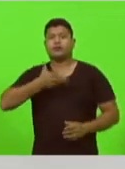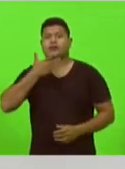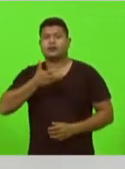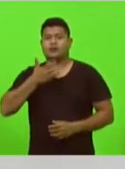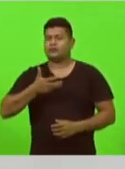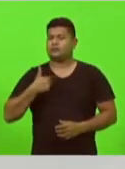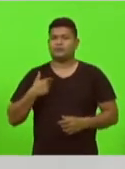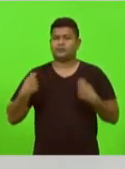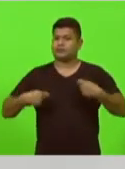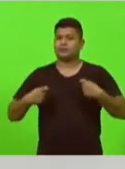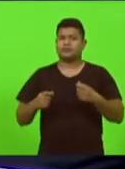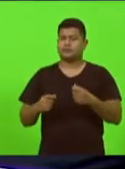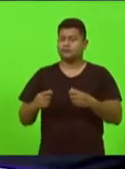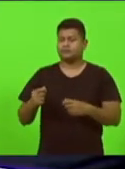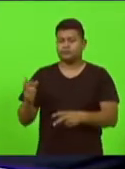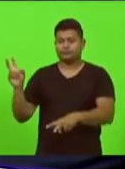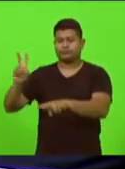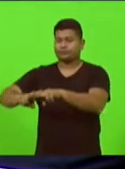pena.